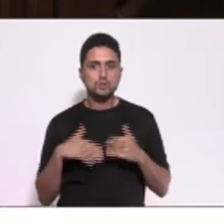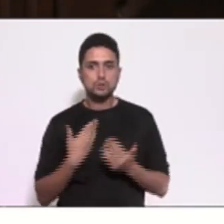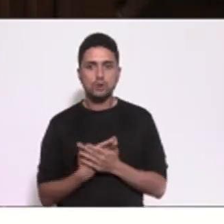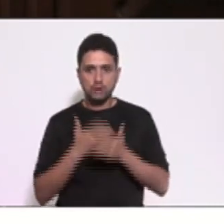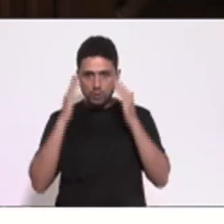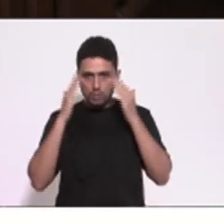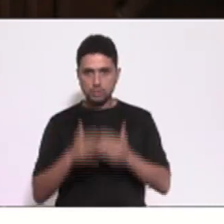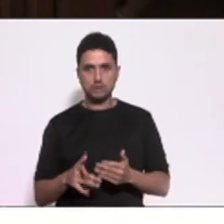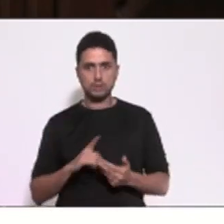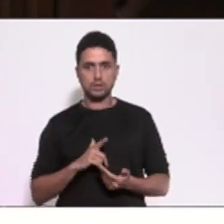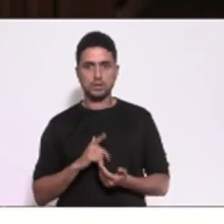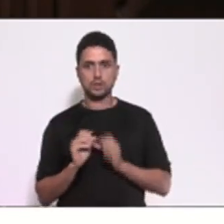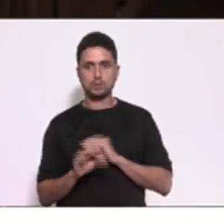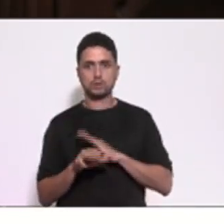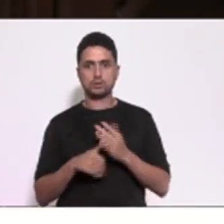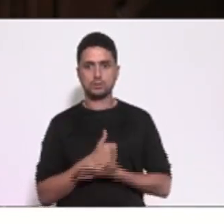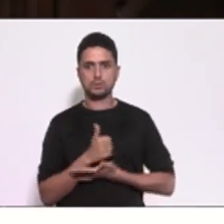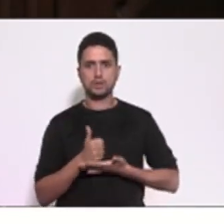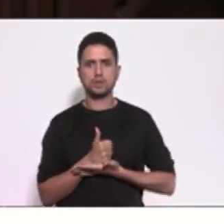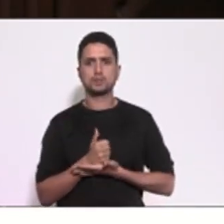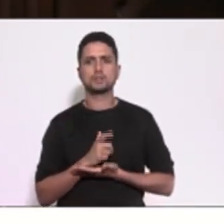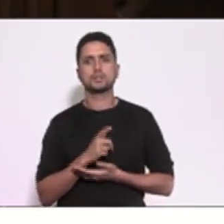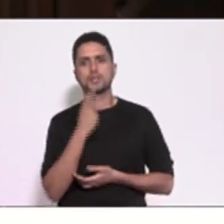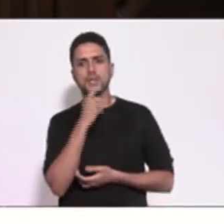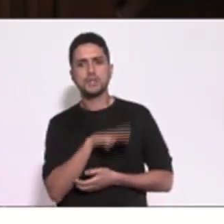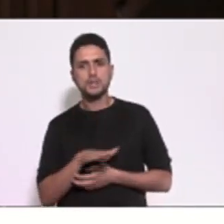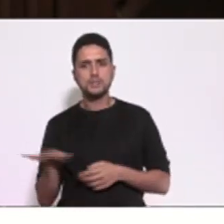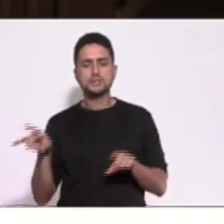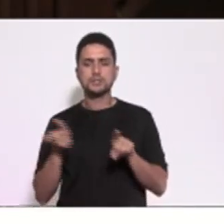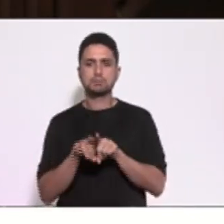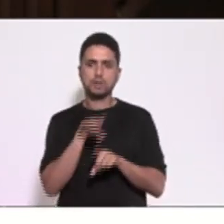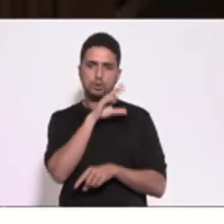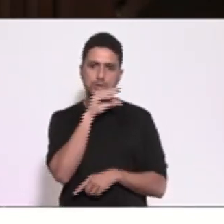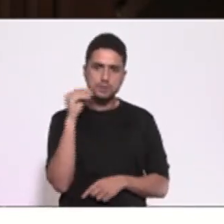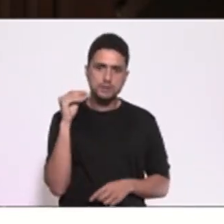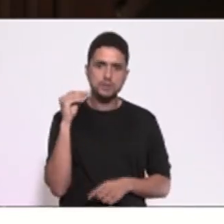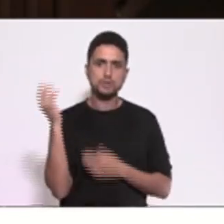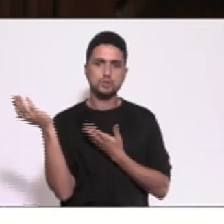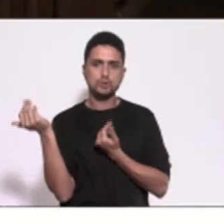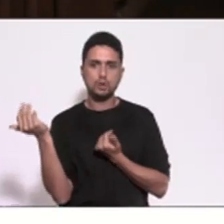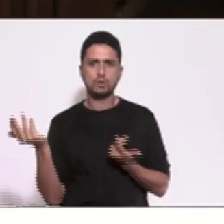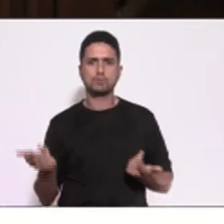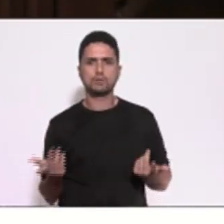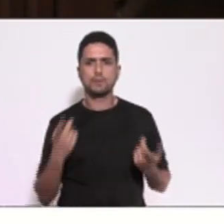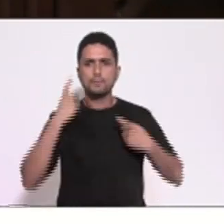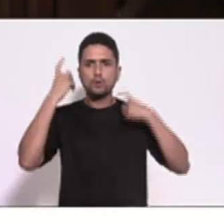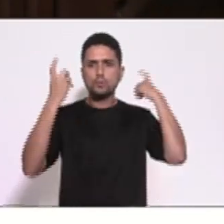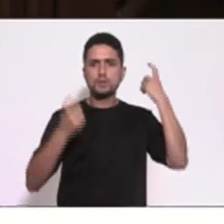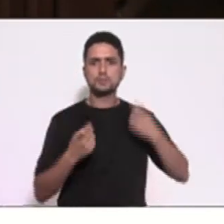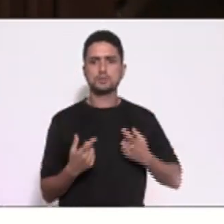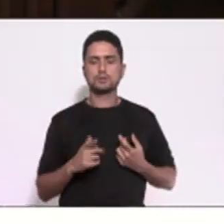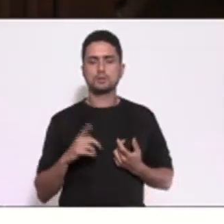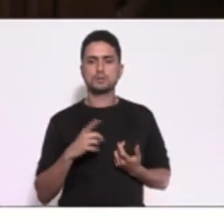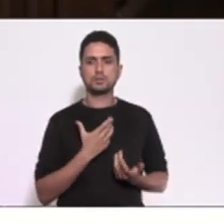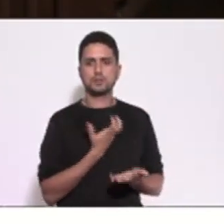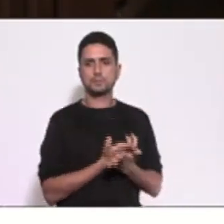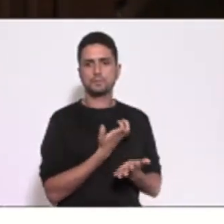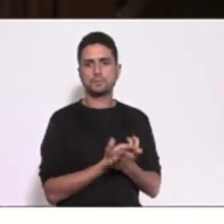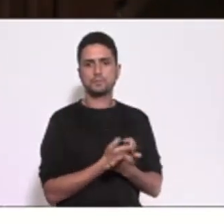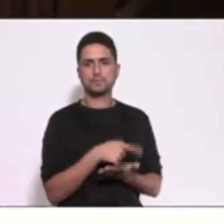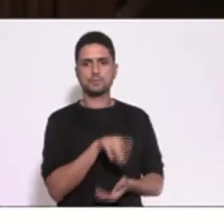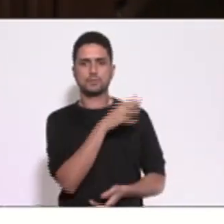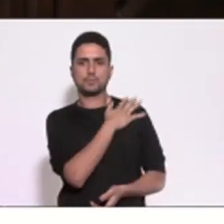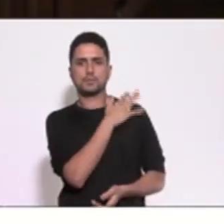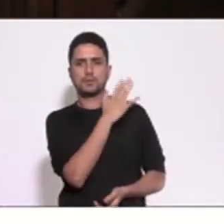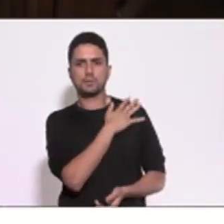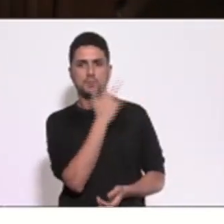da educação básica, crianças, adolescentes e jovens. Ora, a preocupação com a disciplina militar fica na frente